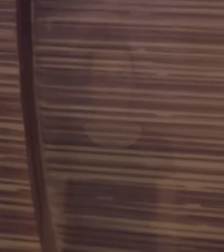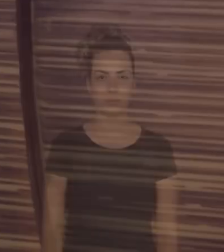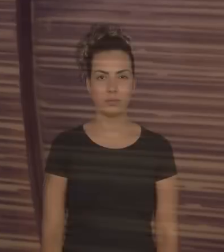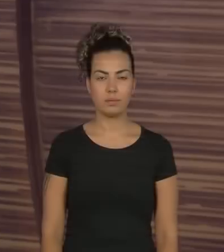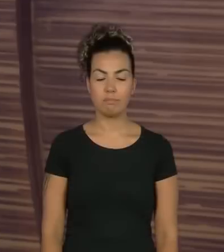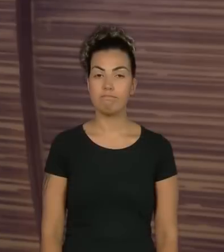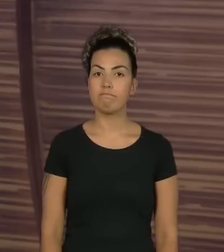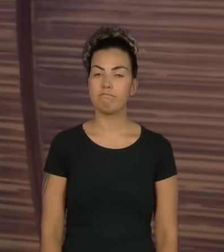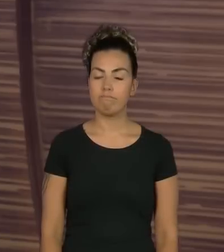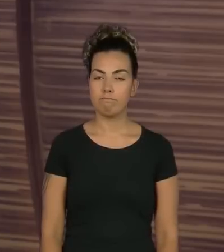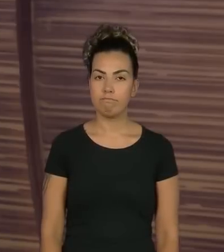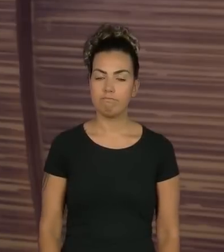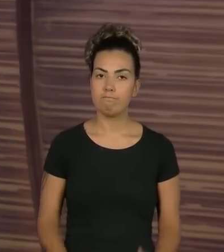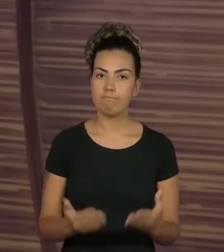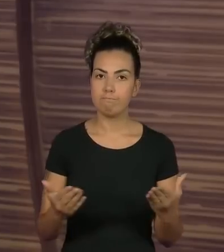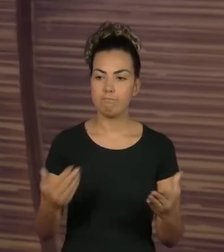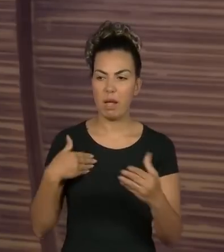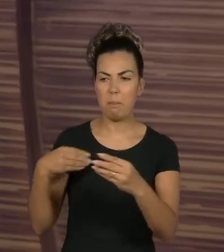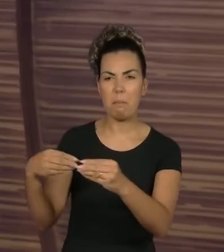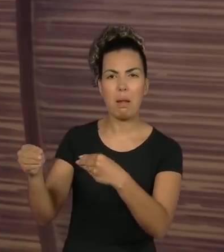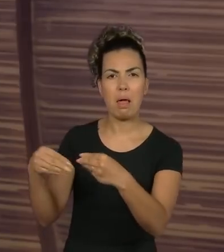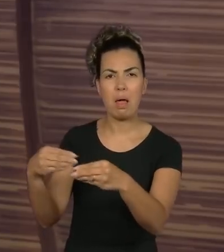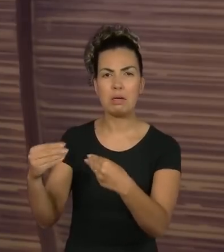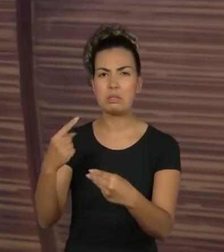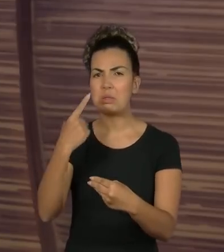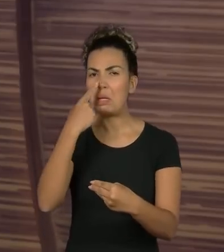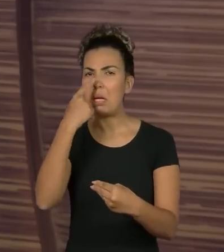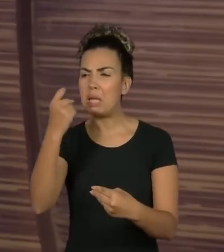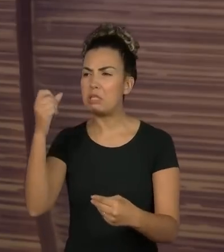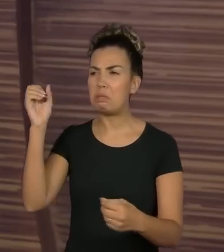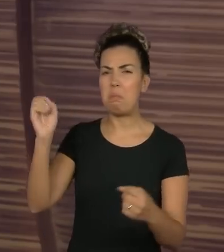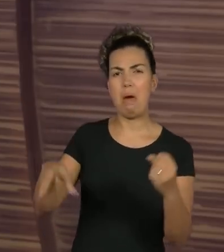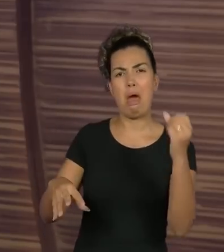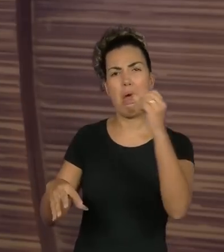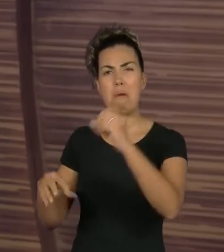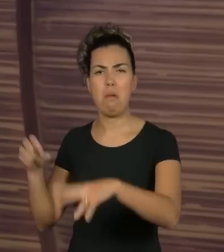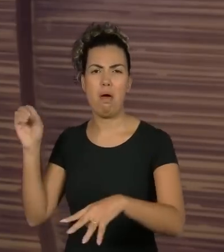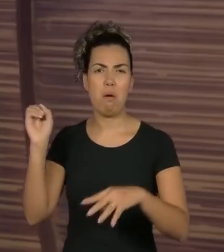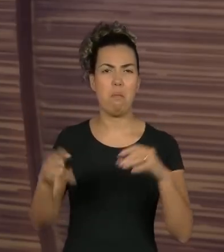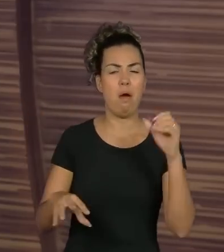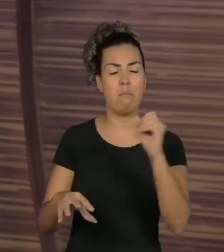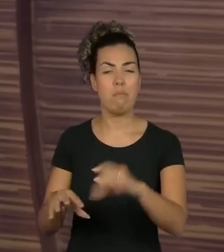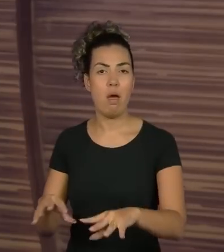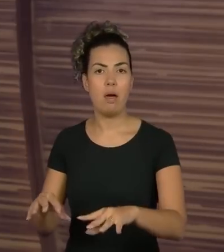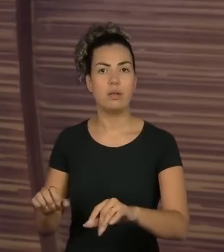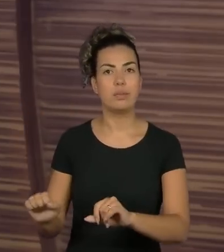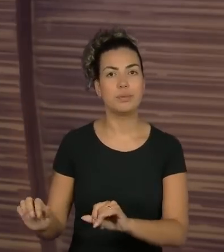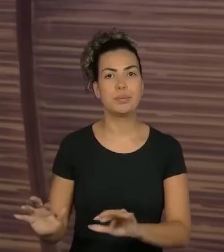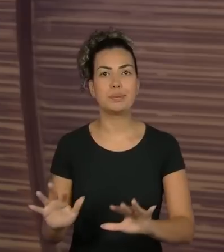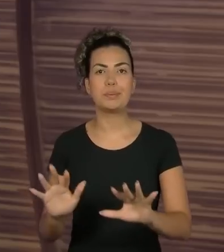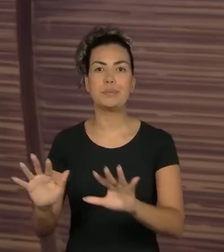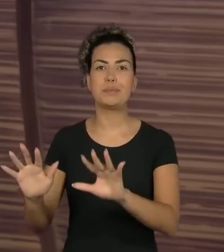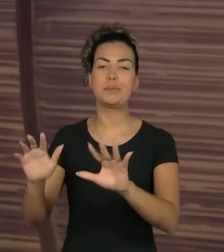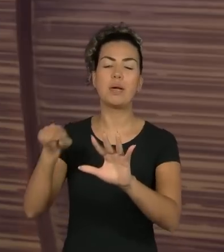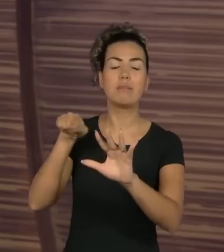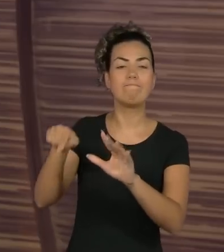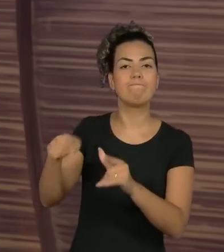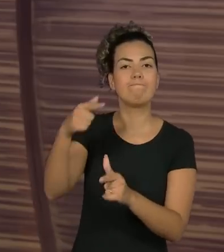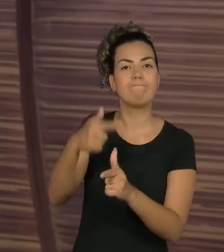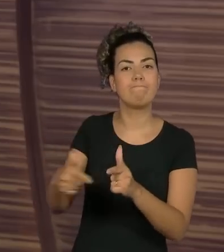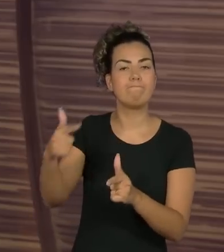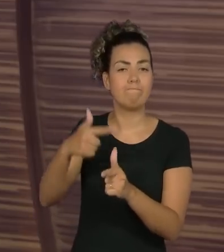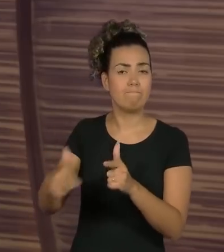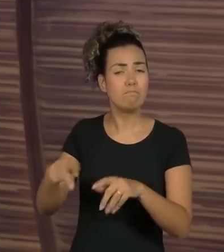A poluição por lixo plástico é um dos mais graves problemas ambientais do mundo. O material contamina mares